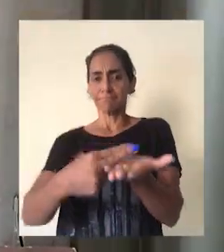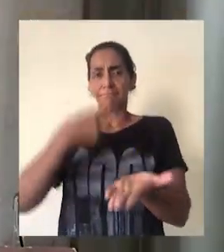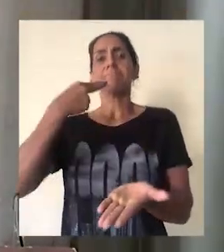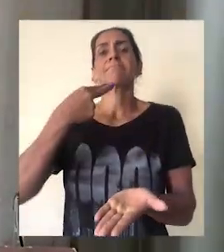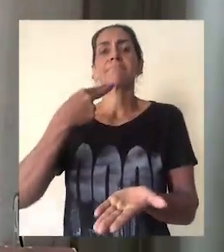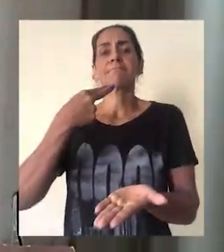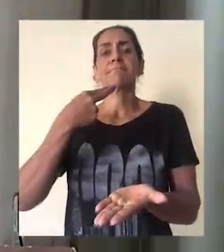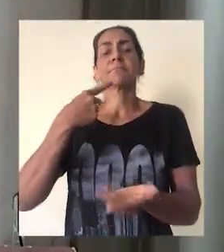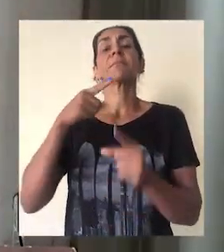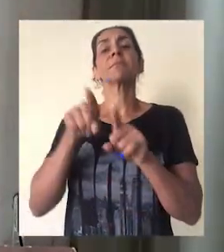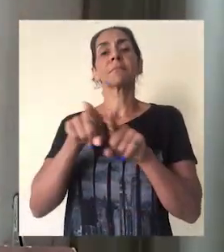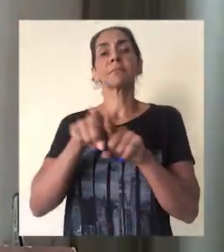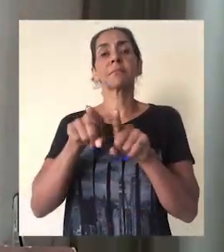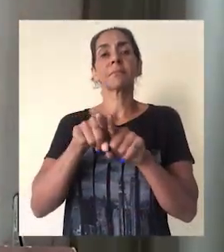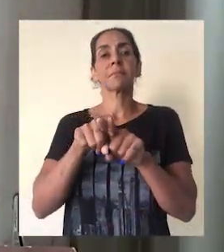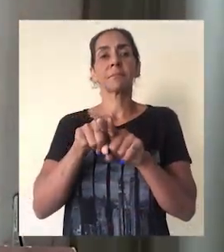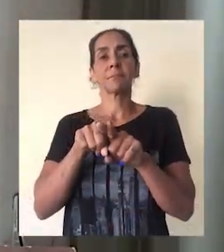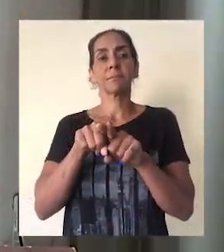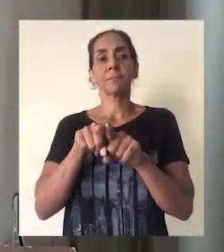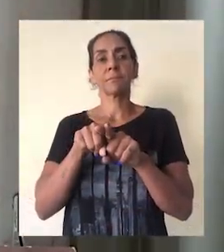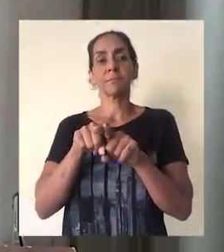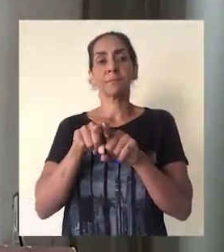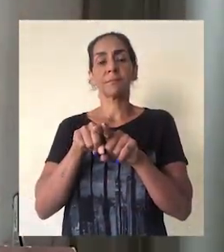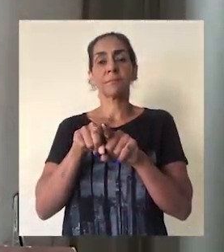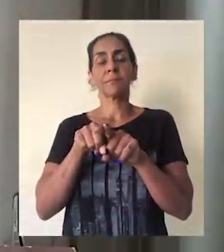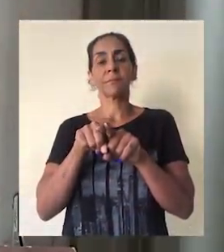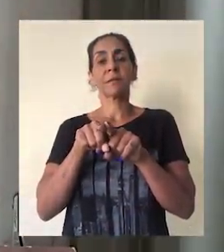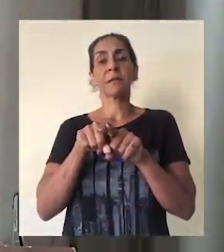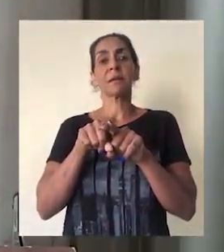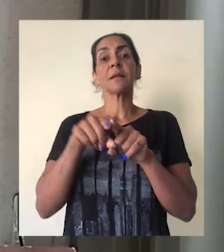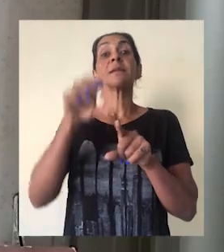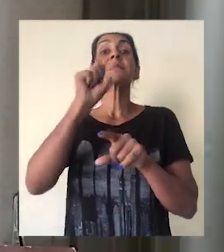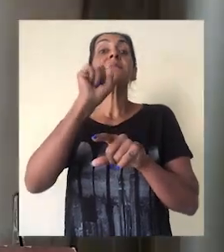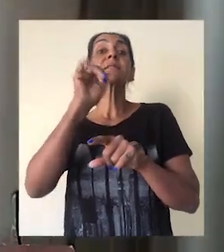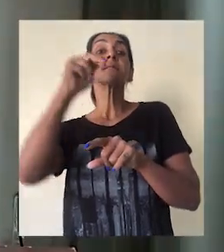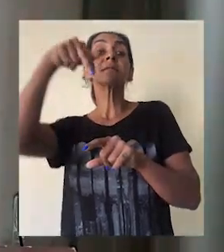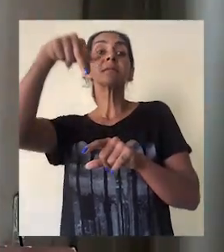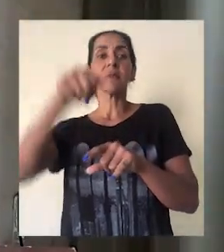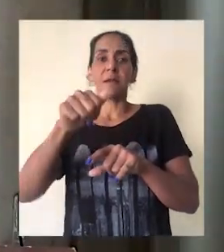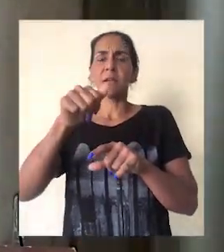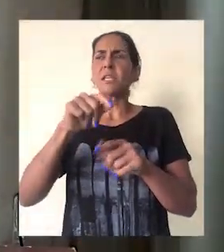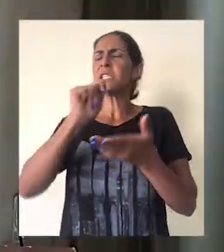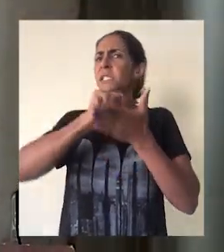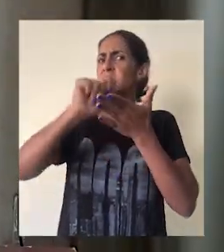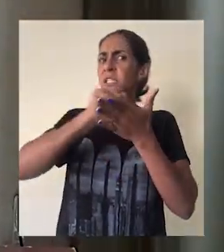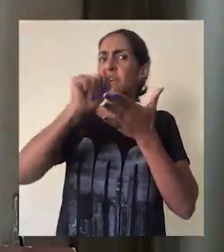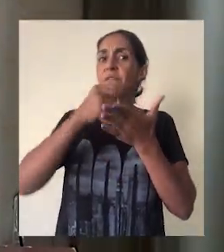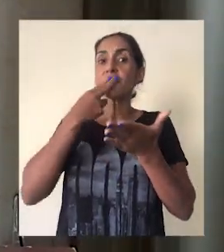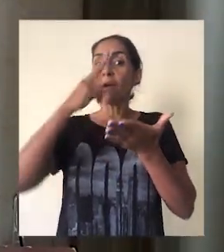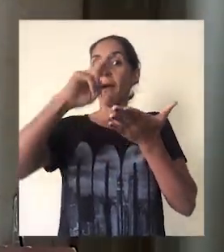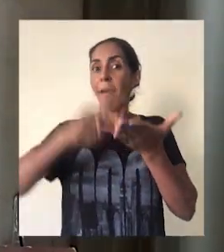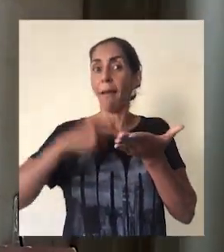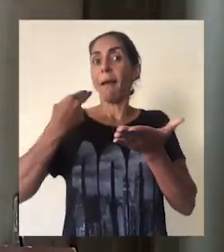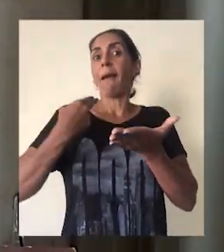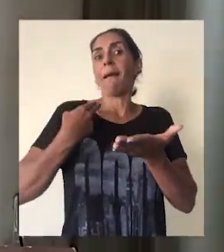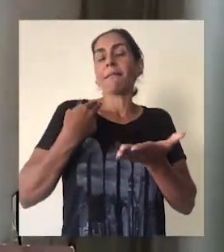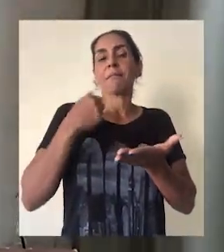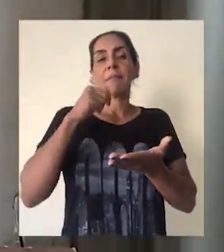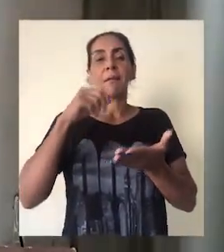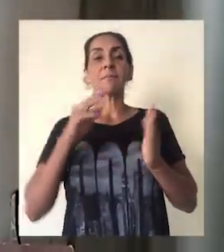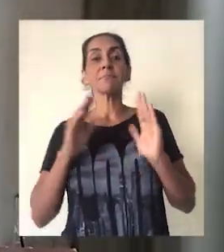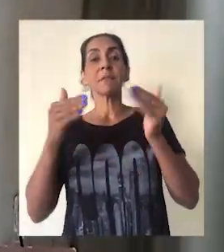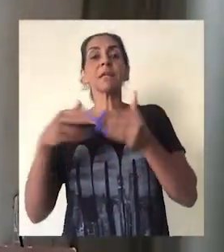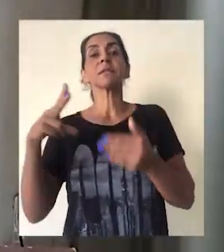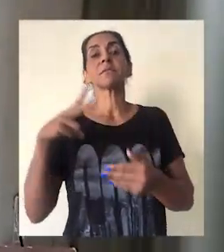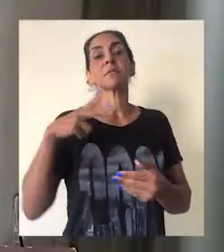Stoker, como nada menos que o Sir Arthur Conan Doyle. O cara escreveu para Bram Stoker na época que ele publicou o livro.